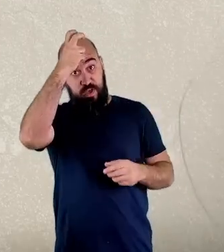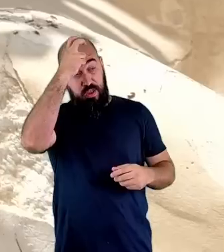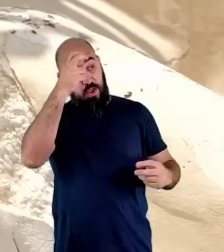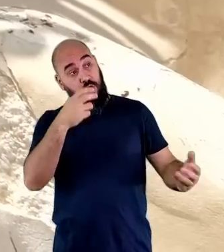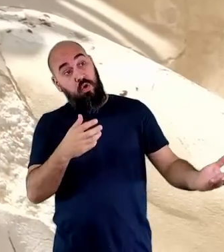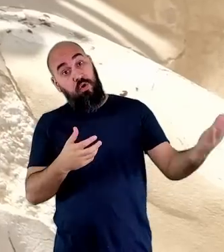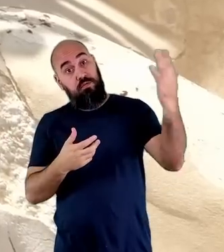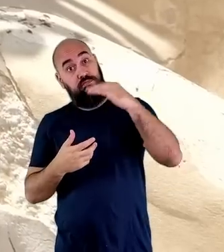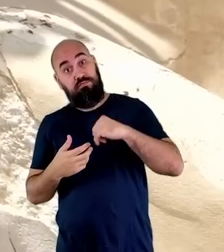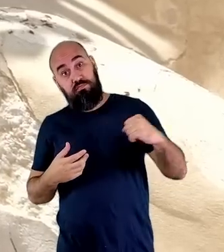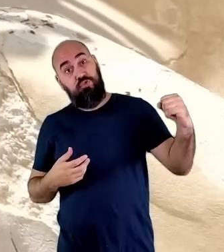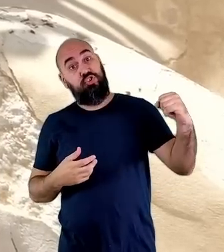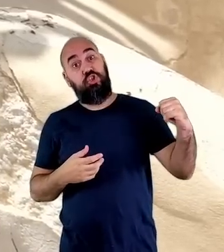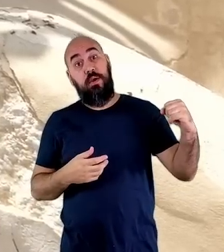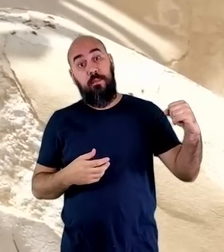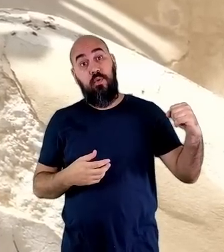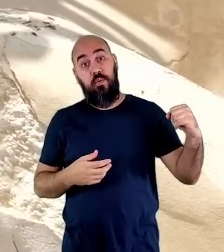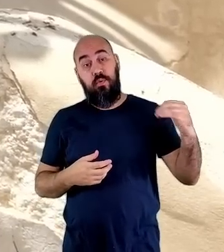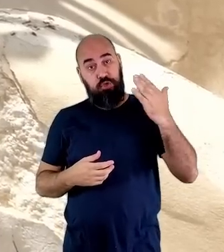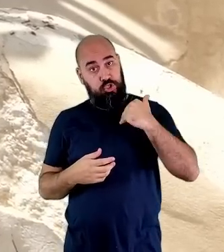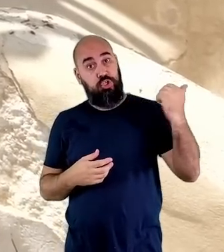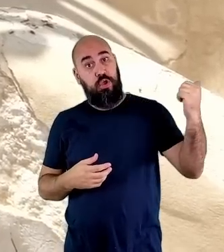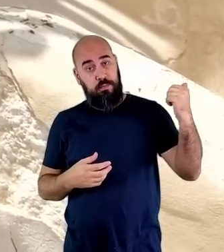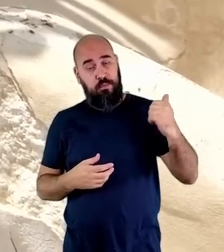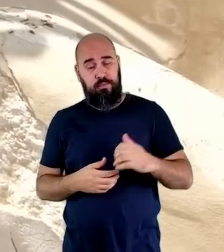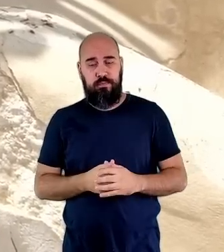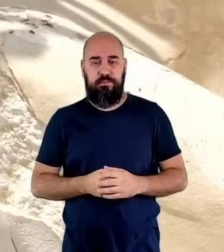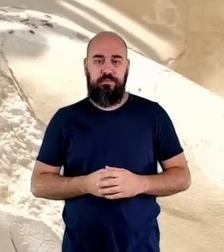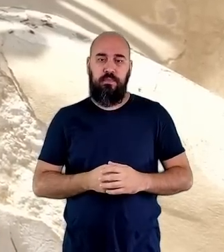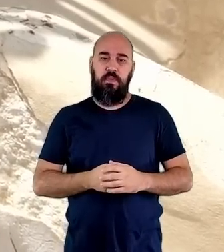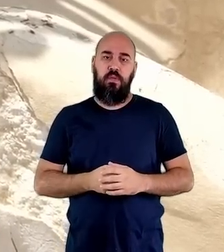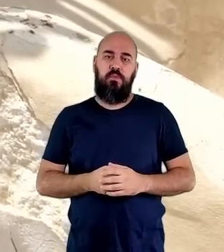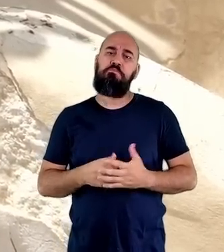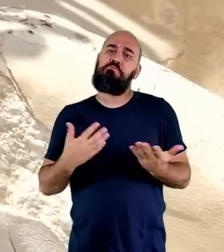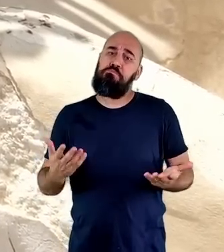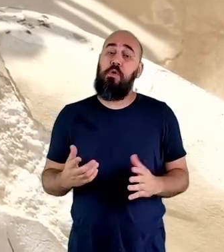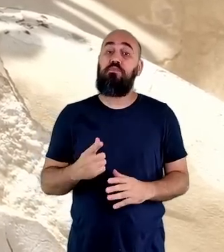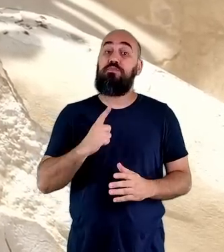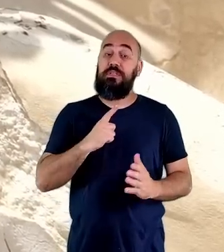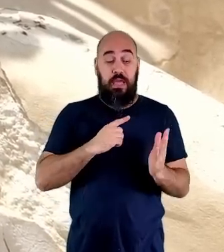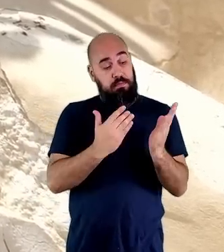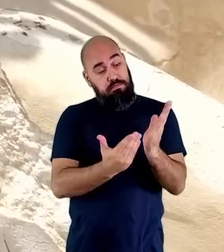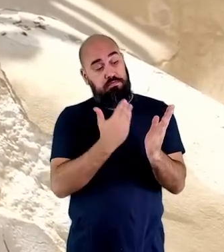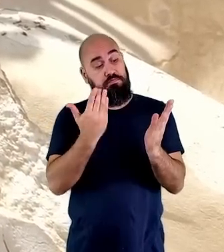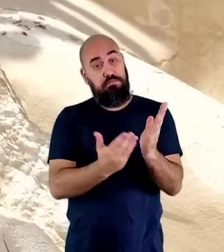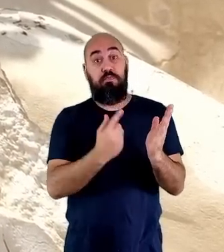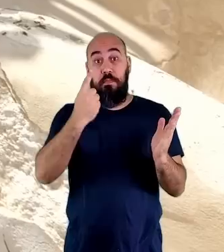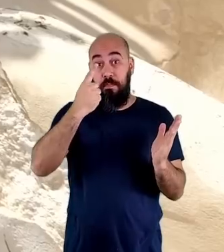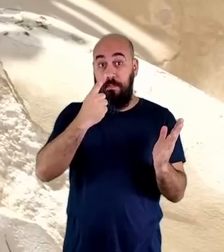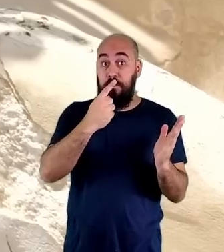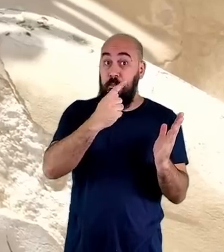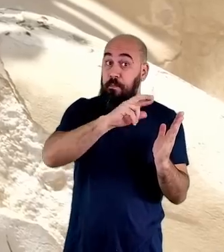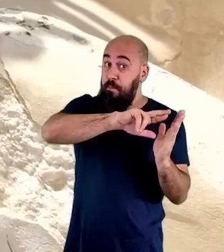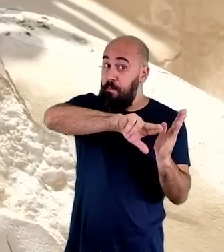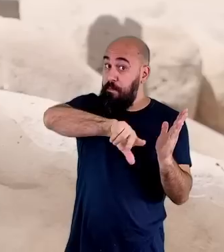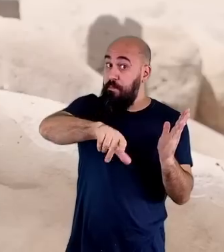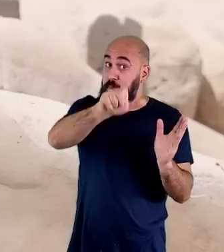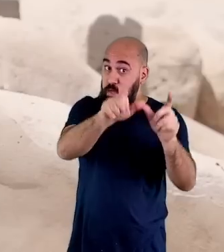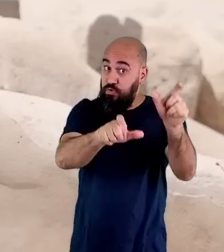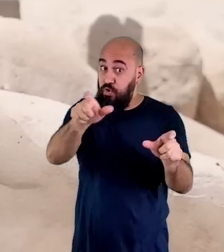levar. Então, como você vê, no livro do Gênesis, nós temos importantes personagens da história patriarcal que vieram a esse